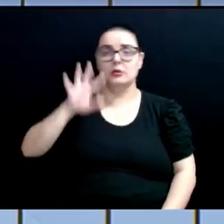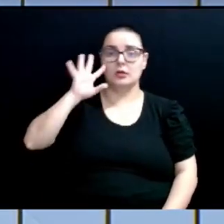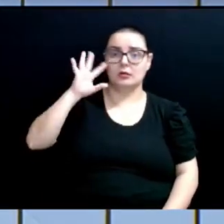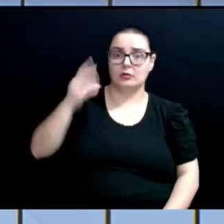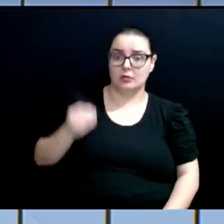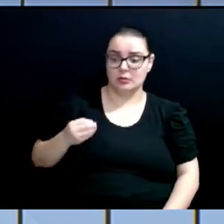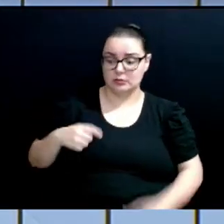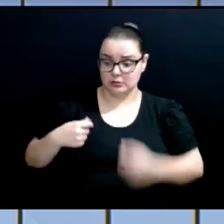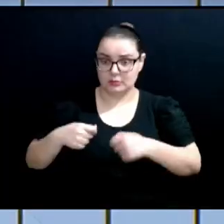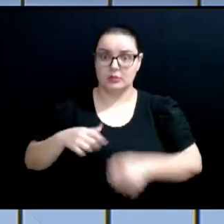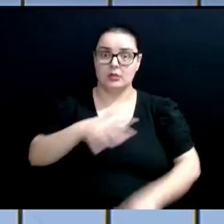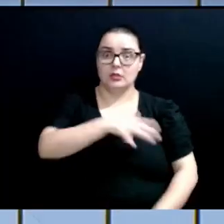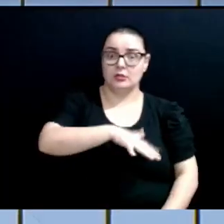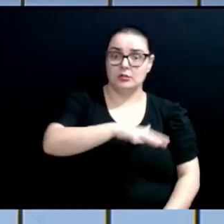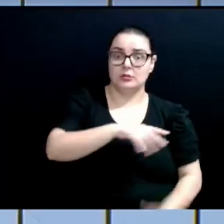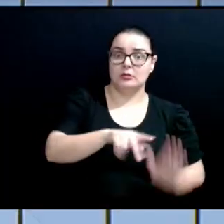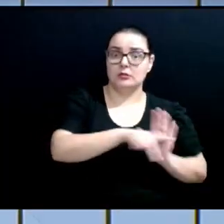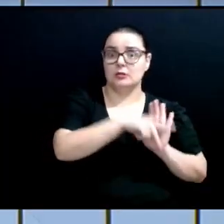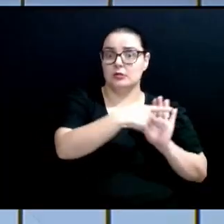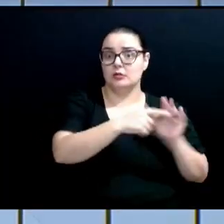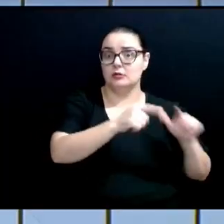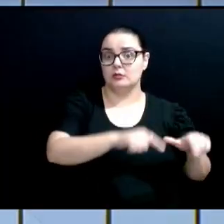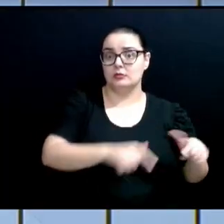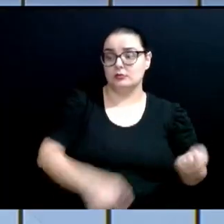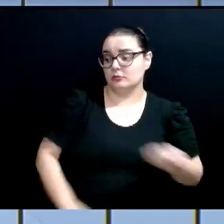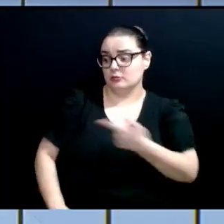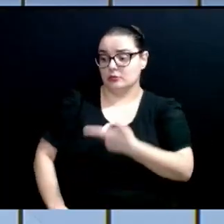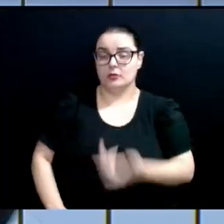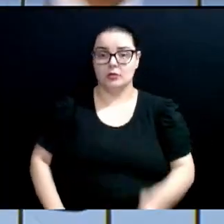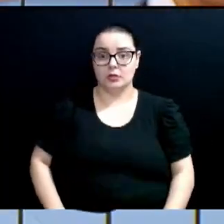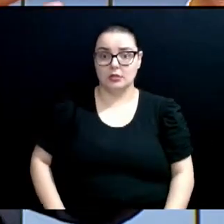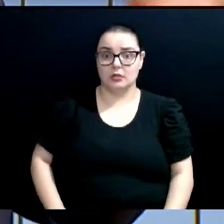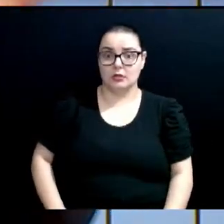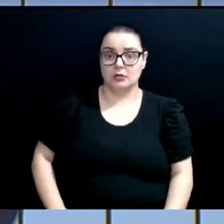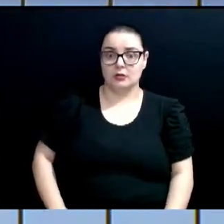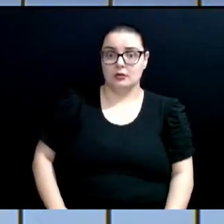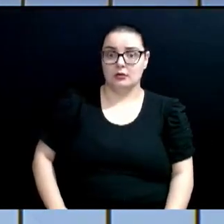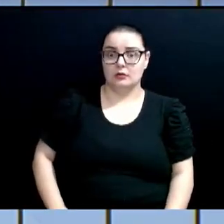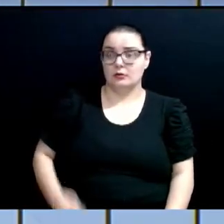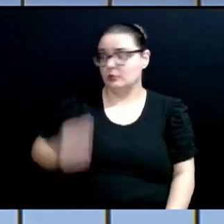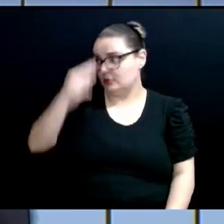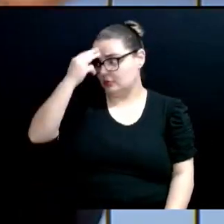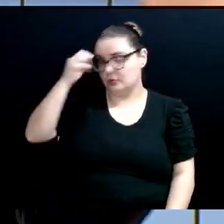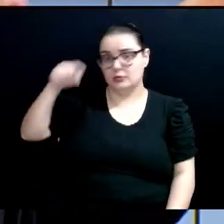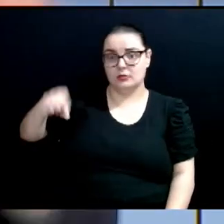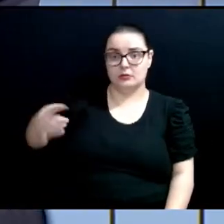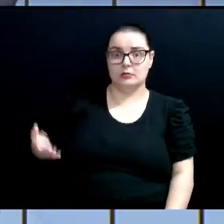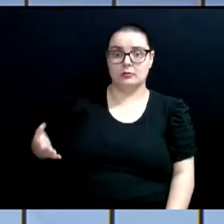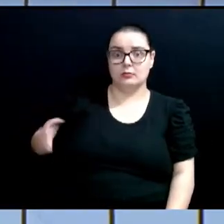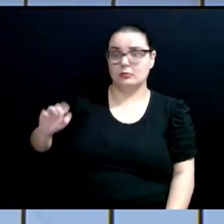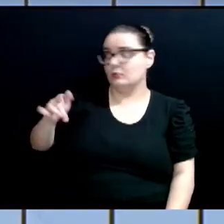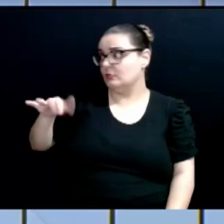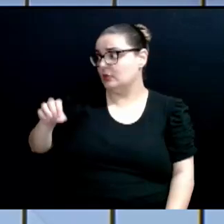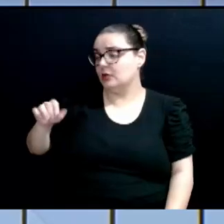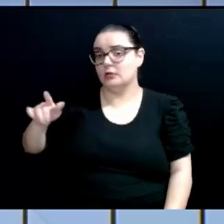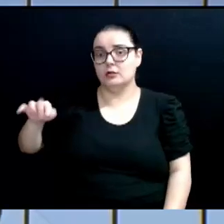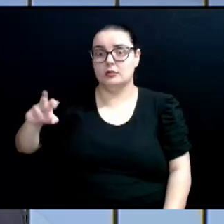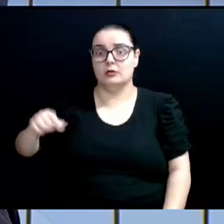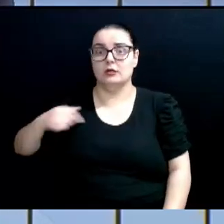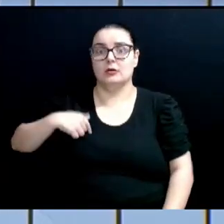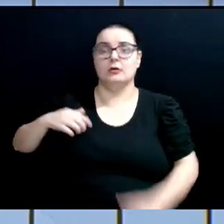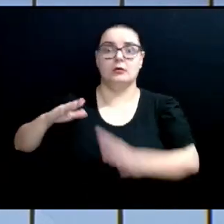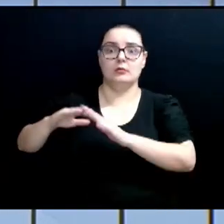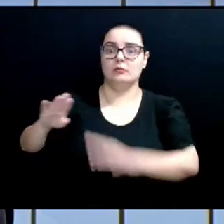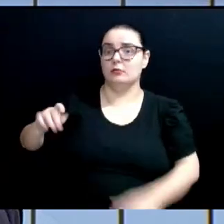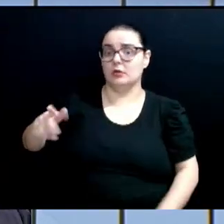daquela localidade do que o Romão, que mora aqui em Barão Geraldo, e eu que moro aqui em Barão Geraldo. Eu acho que